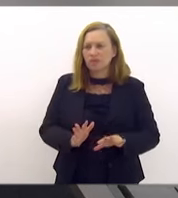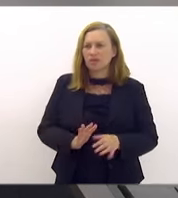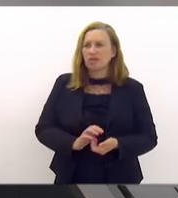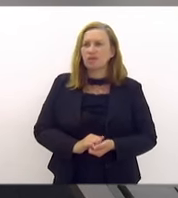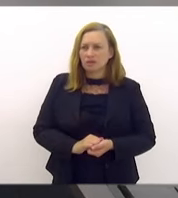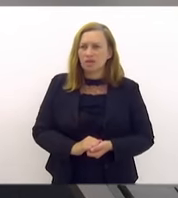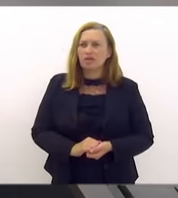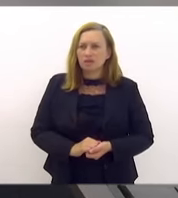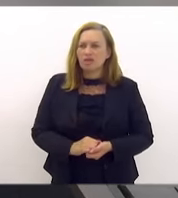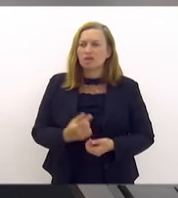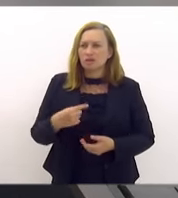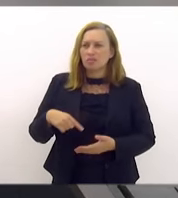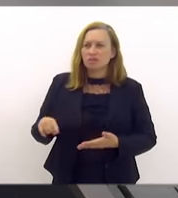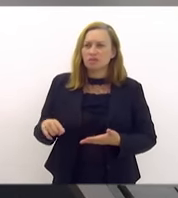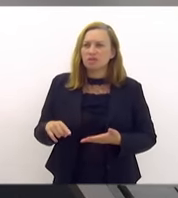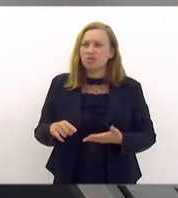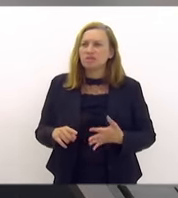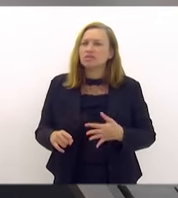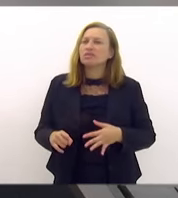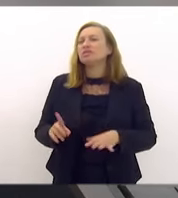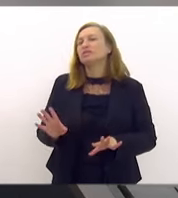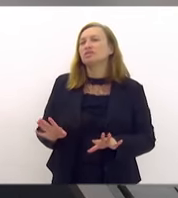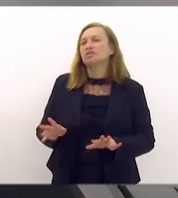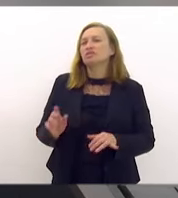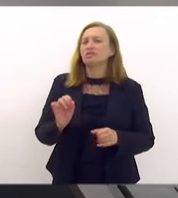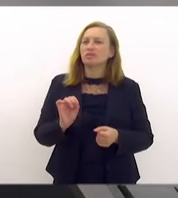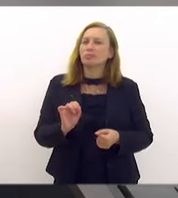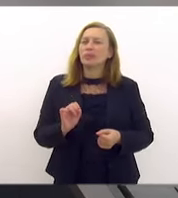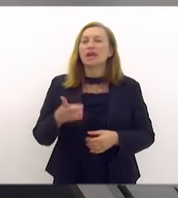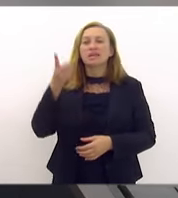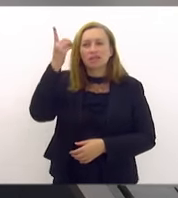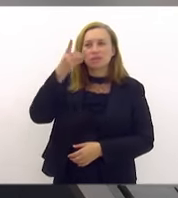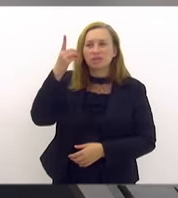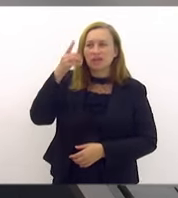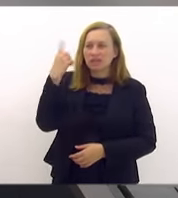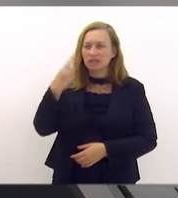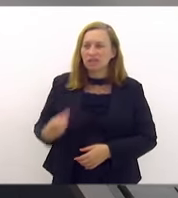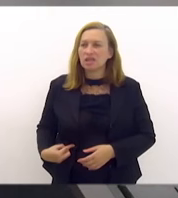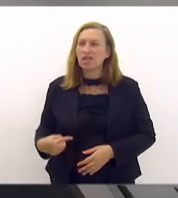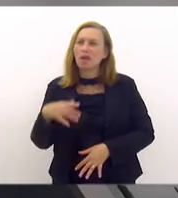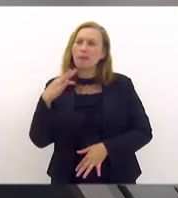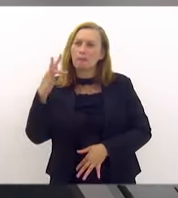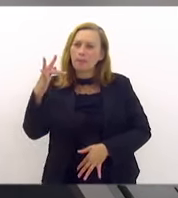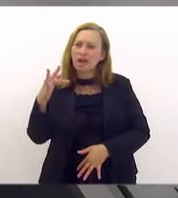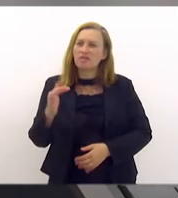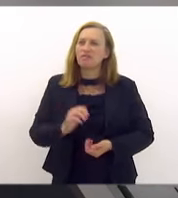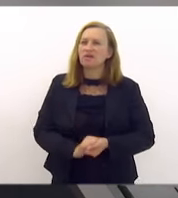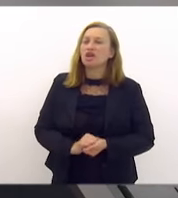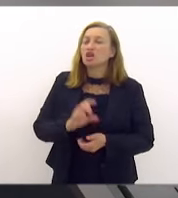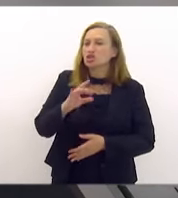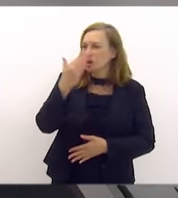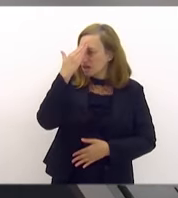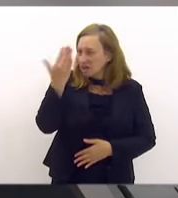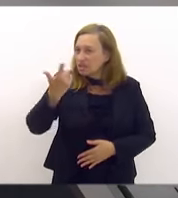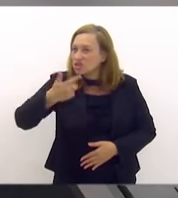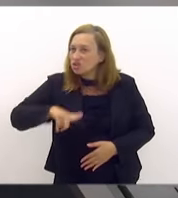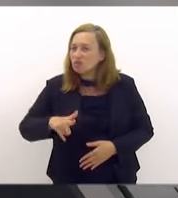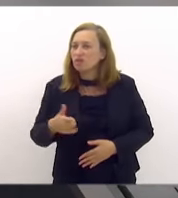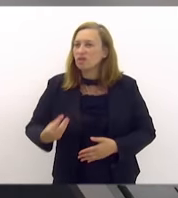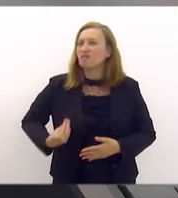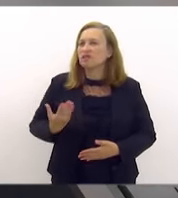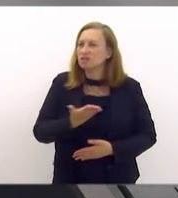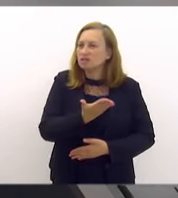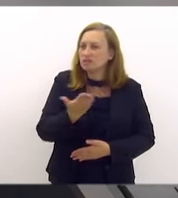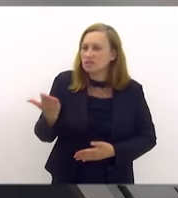eles anotarem ali e vocês poderem fazer eh deputada Dani balbe muito brevemente só agradecer mais uma vez a participação de